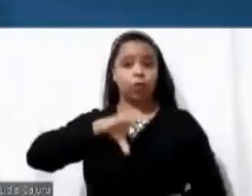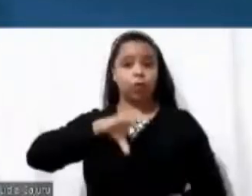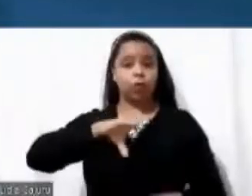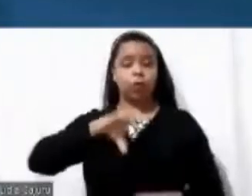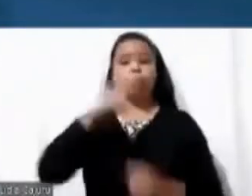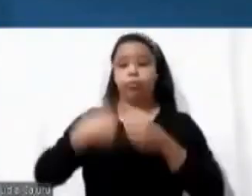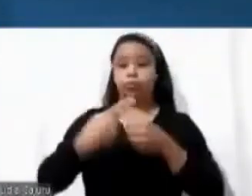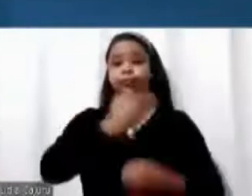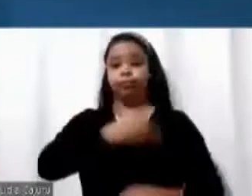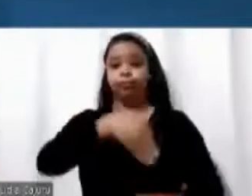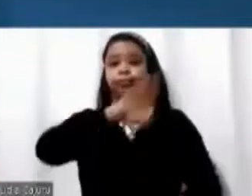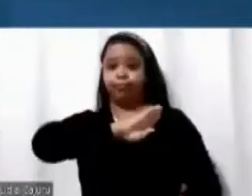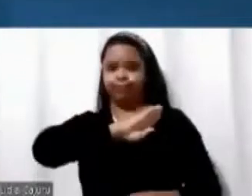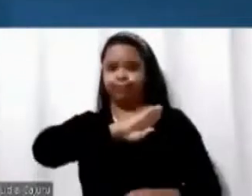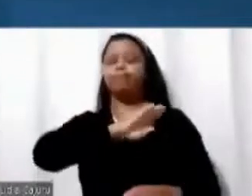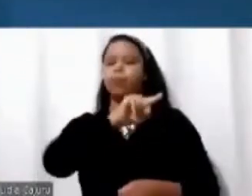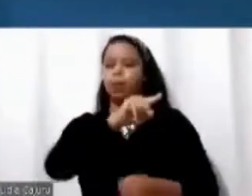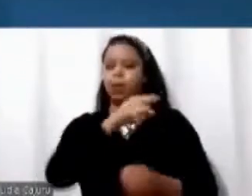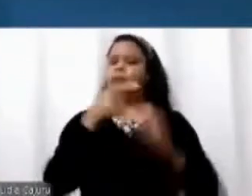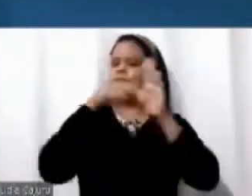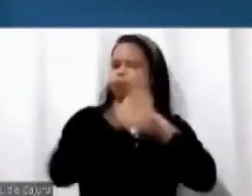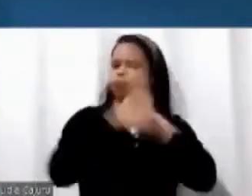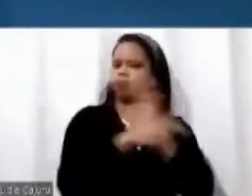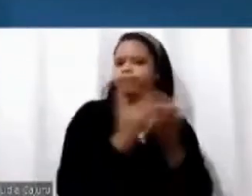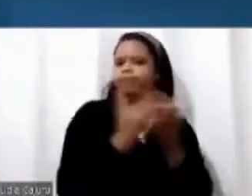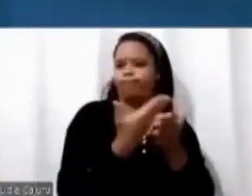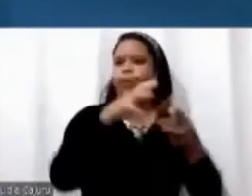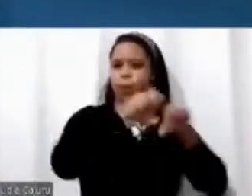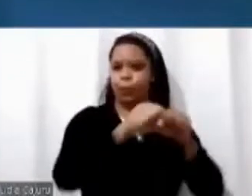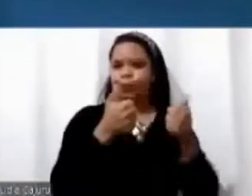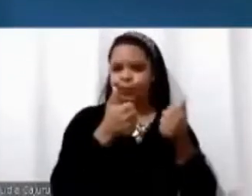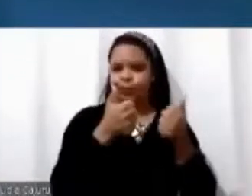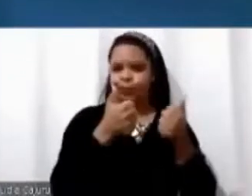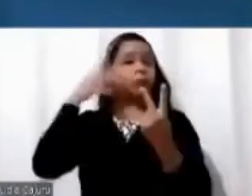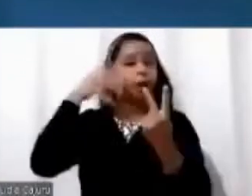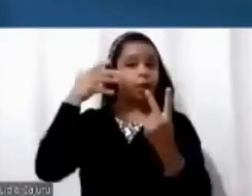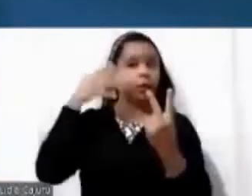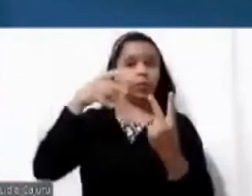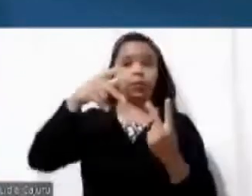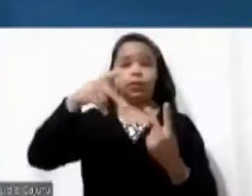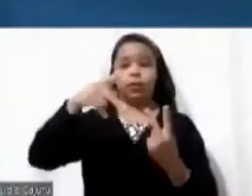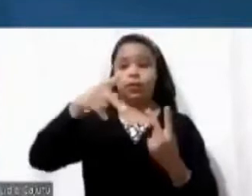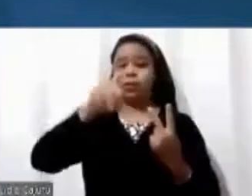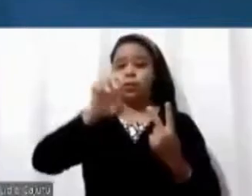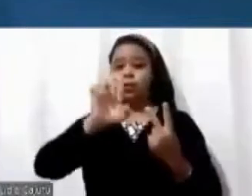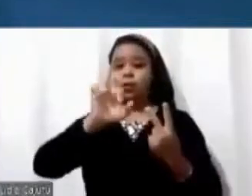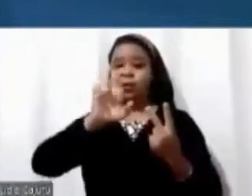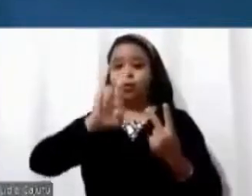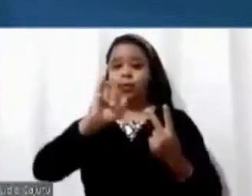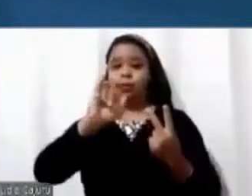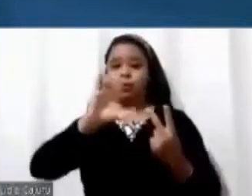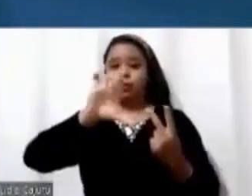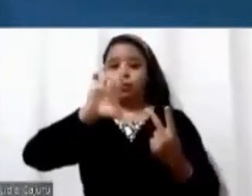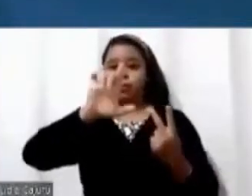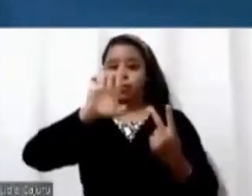Péricles Batista da Silva é defensor público do Estado de Minas Gerais, em Ciência